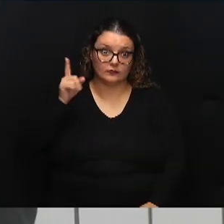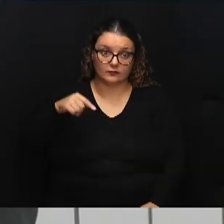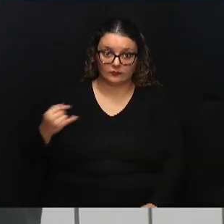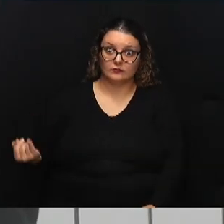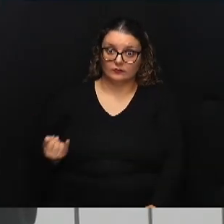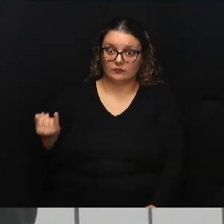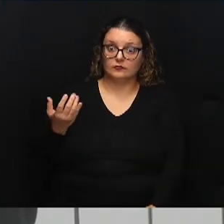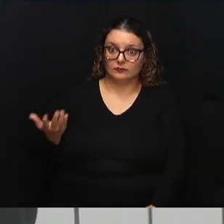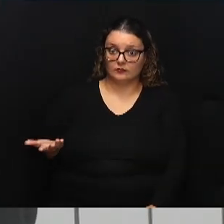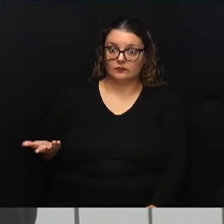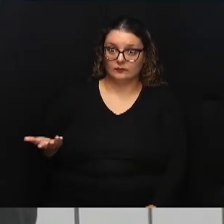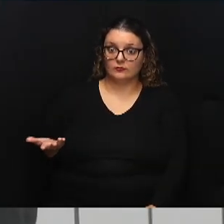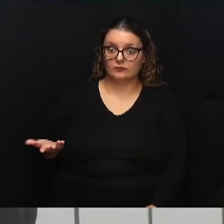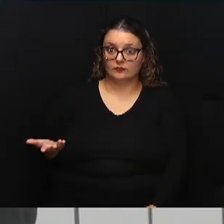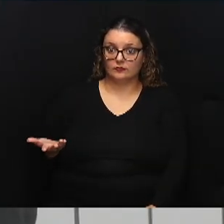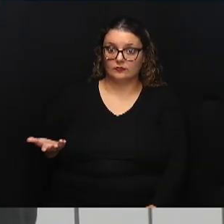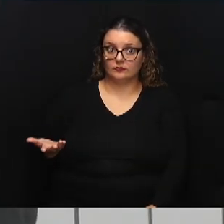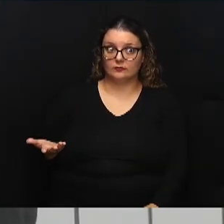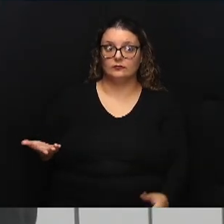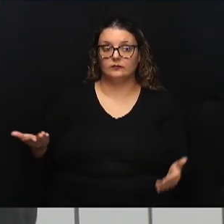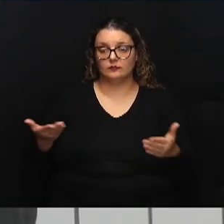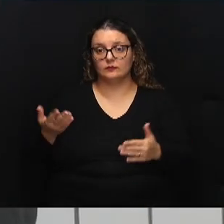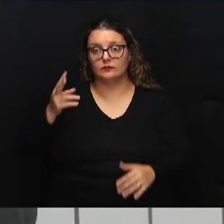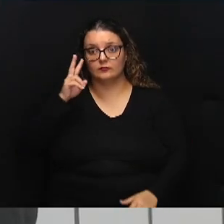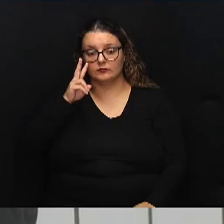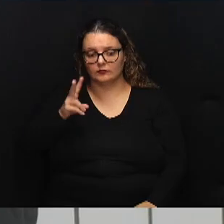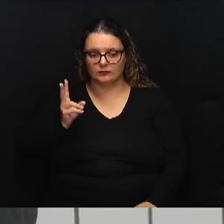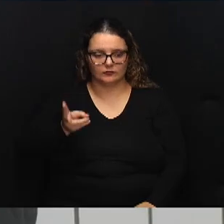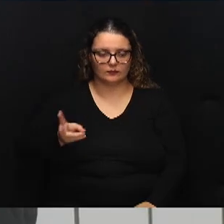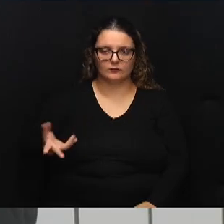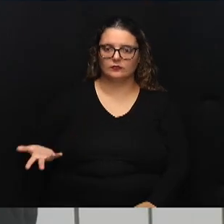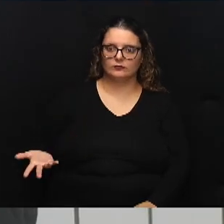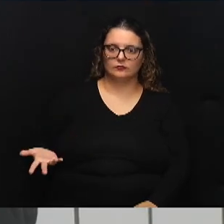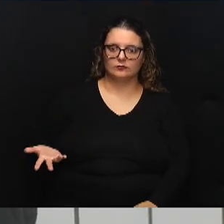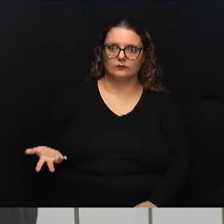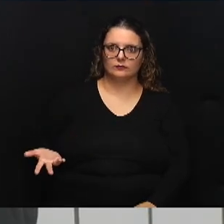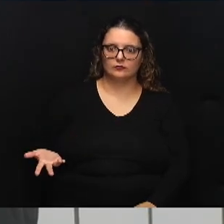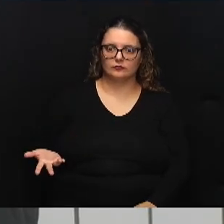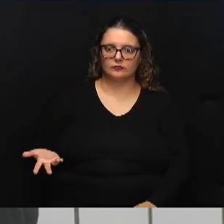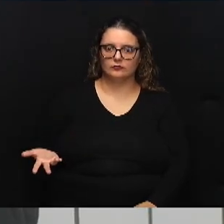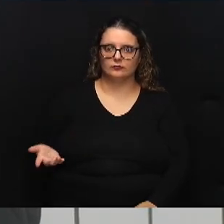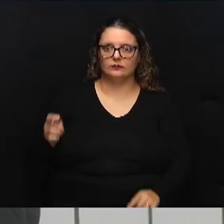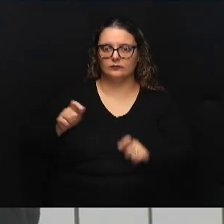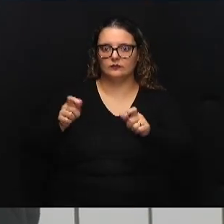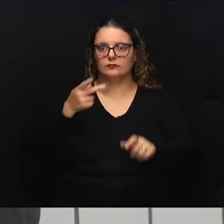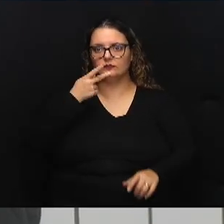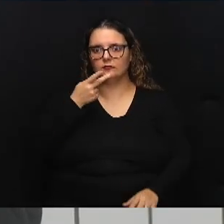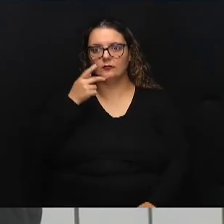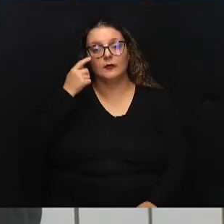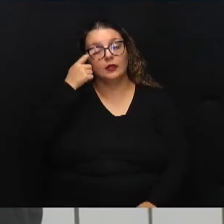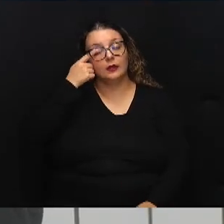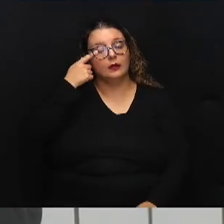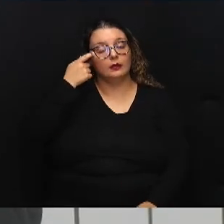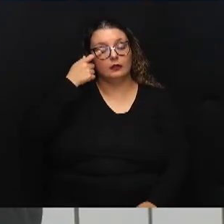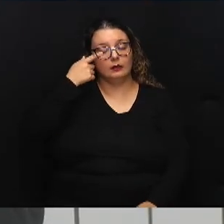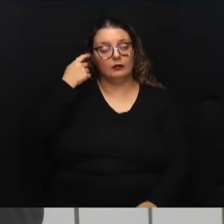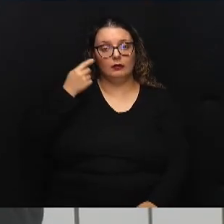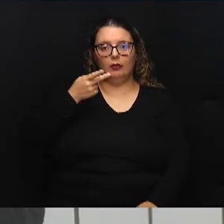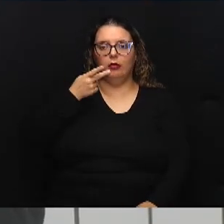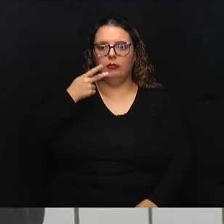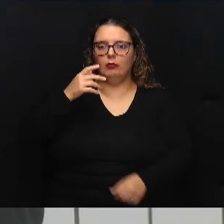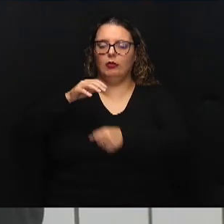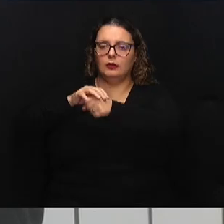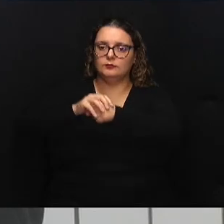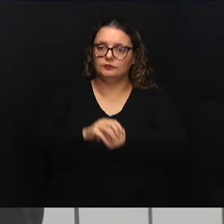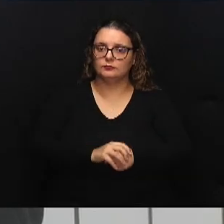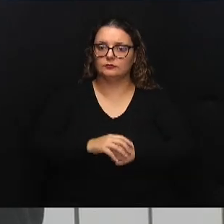né? Hoje você vê o tempo todo o pessoal falando a respeito de depressão,